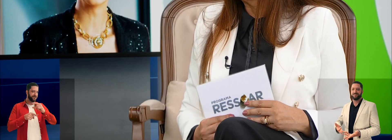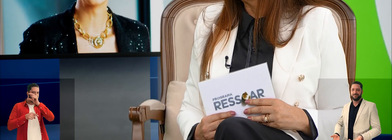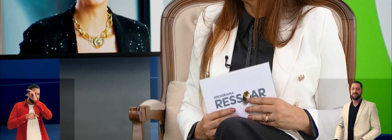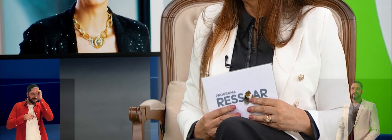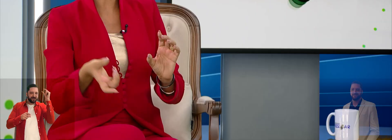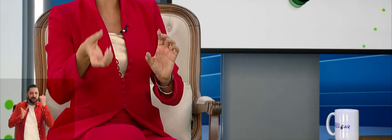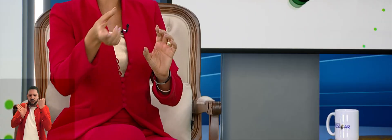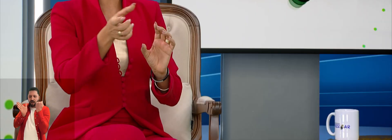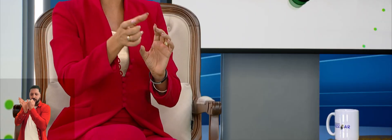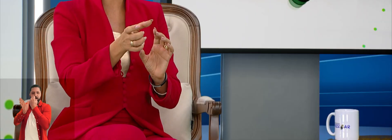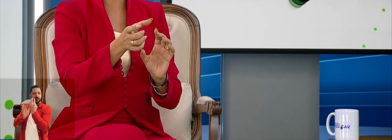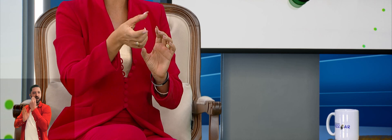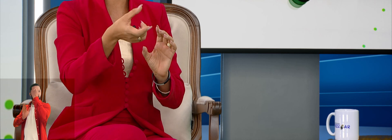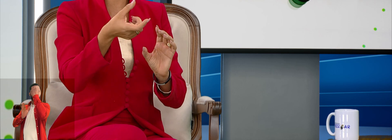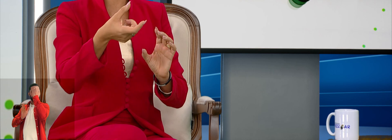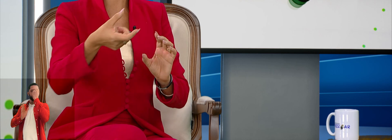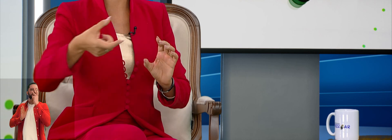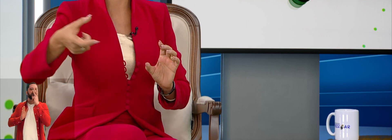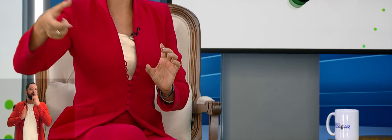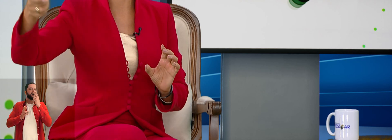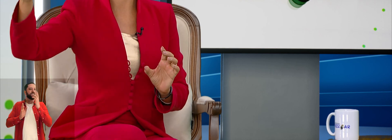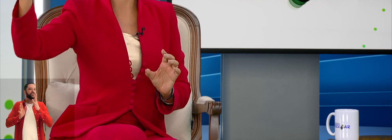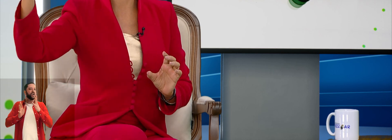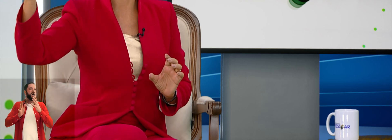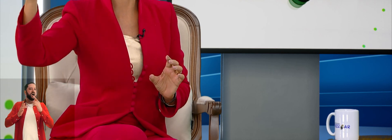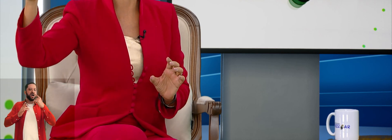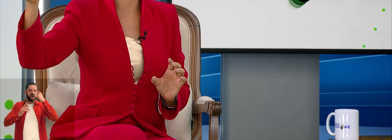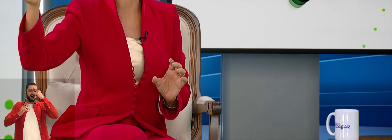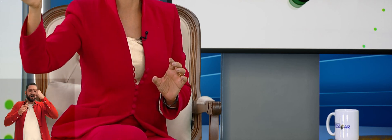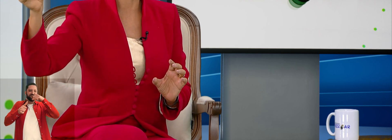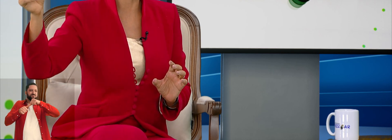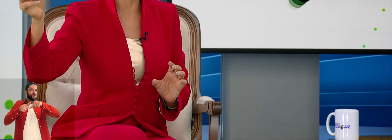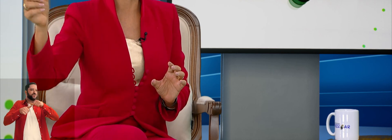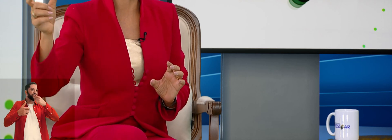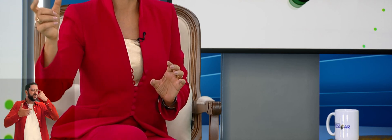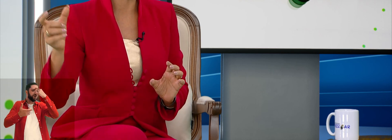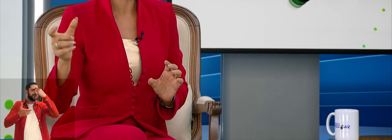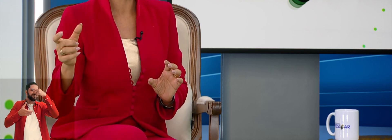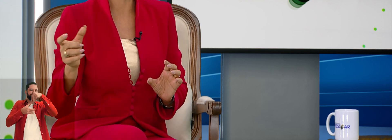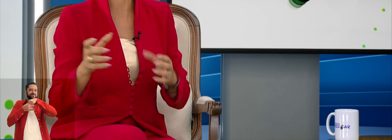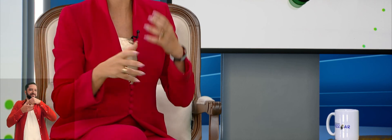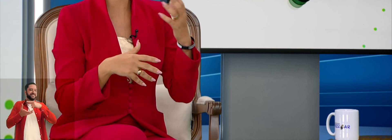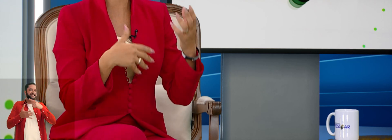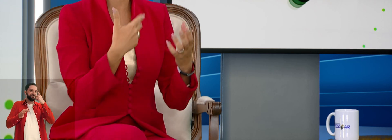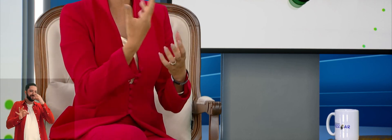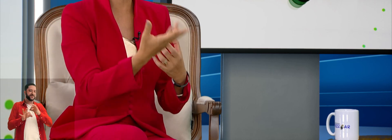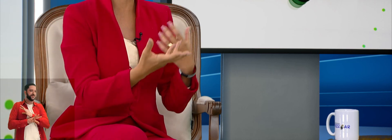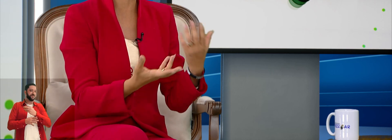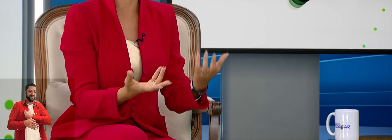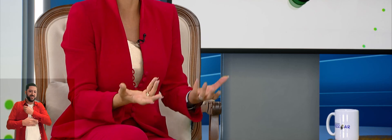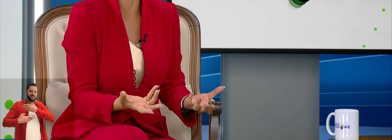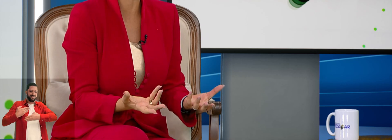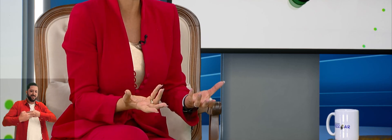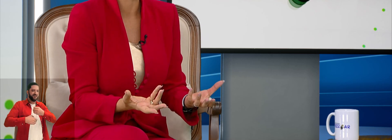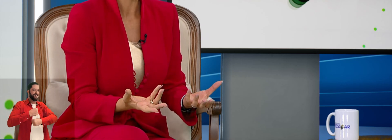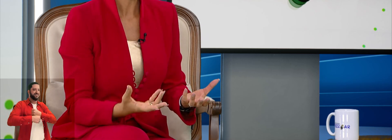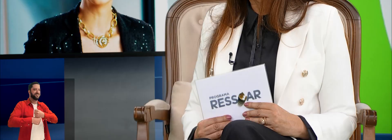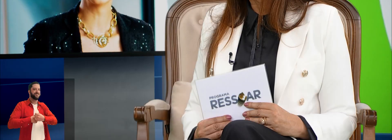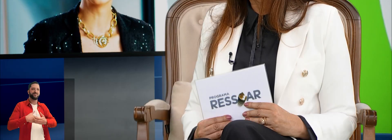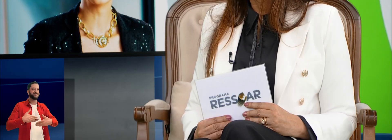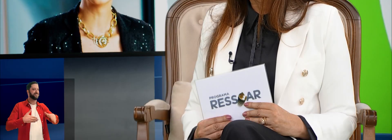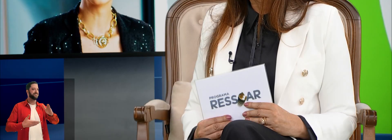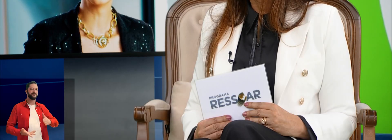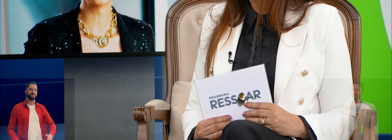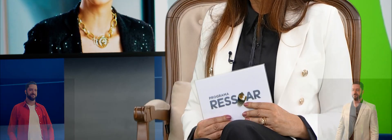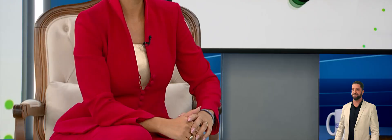quê? Porque aquele rótulo tem a ver com a identidade distorcida que você formou por conta dos eventos e dos traumas